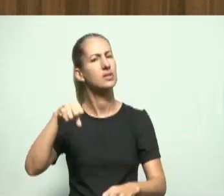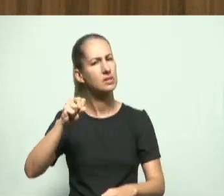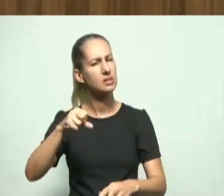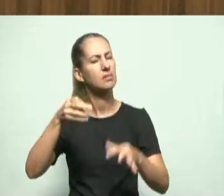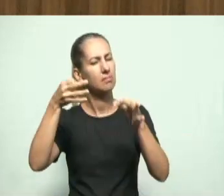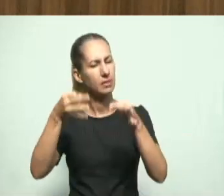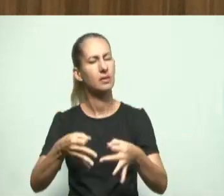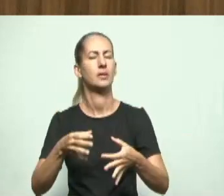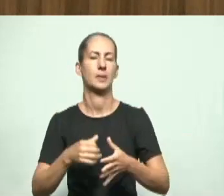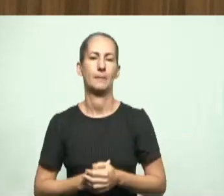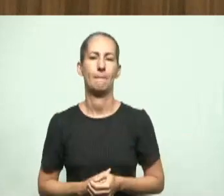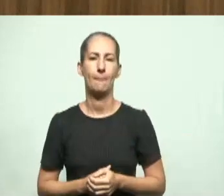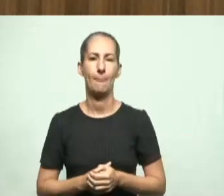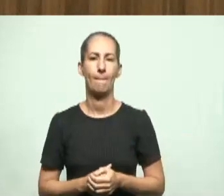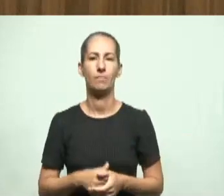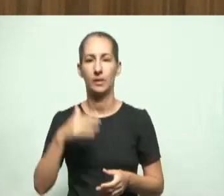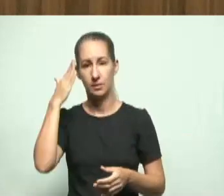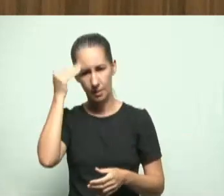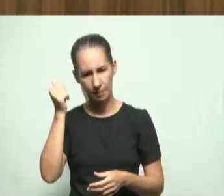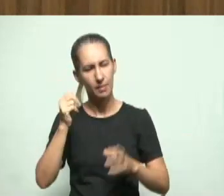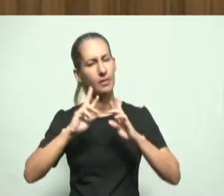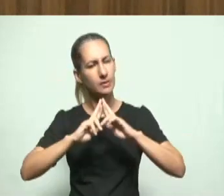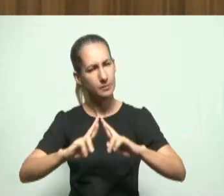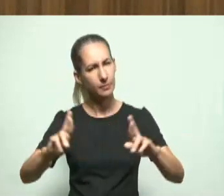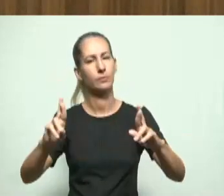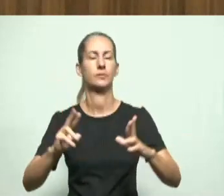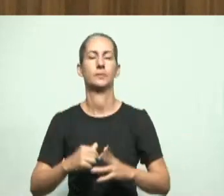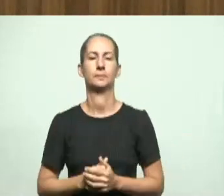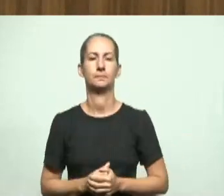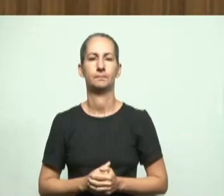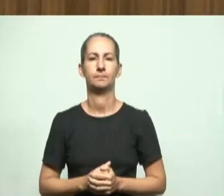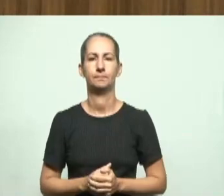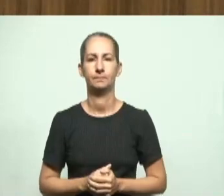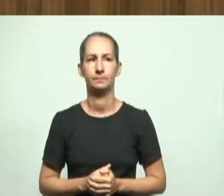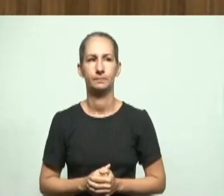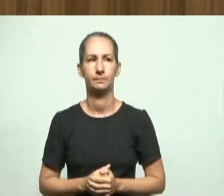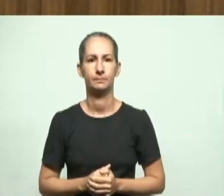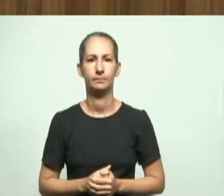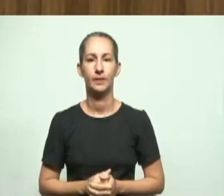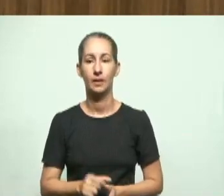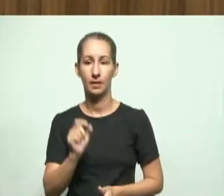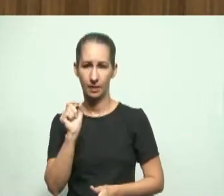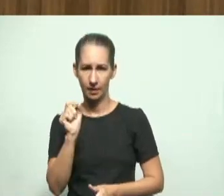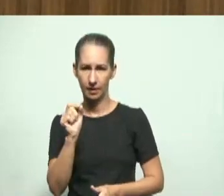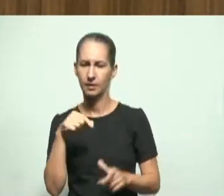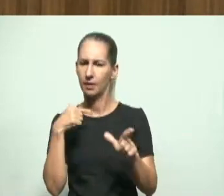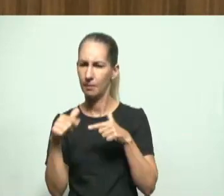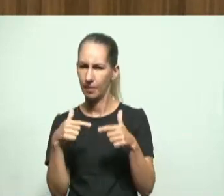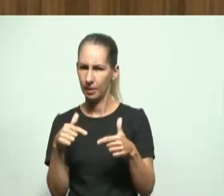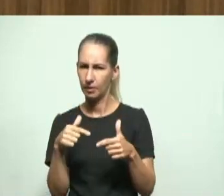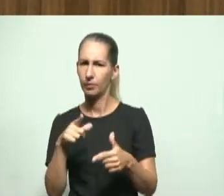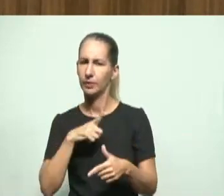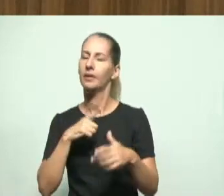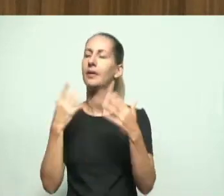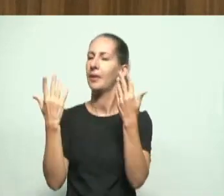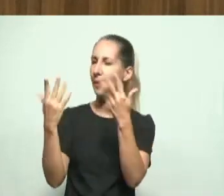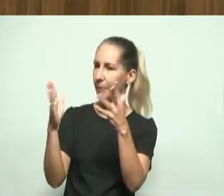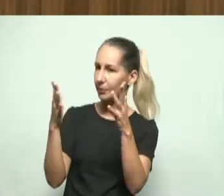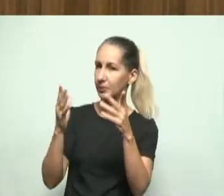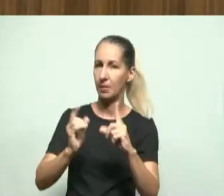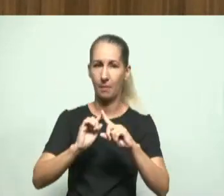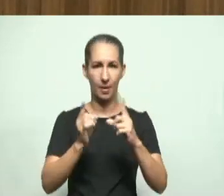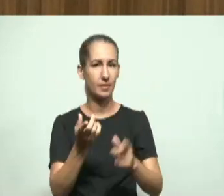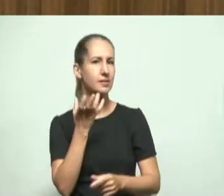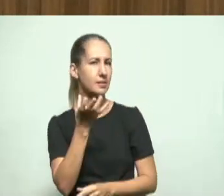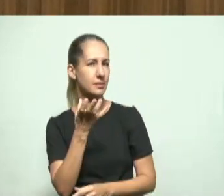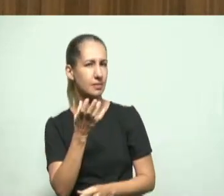muito bem. Eu vou saber dar a resposta dessas pessoas. Que quem tiver serviço prestado, vou aplaudir. Agora, quem